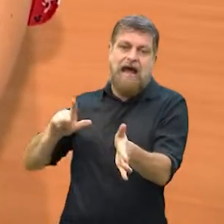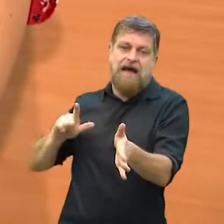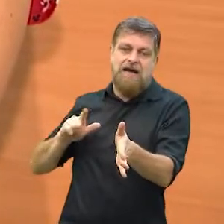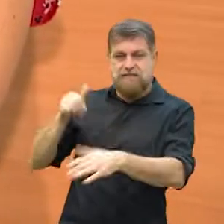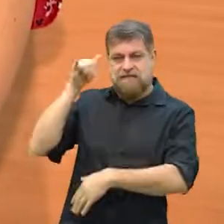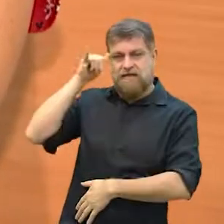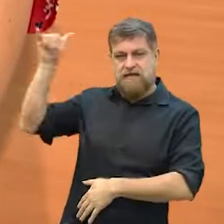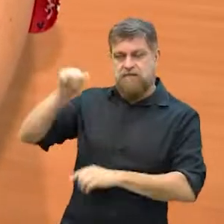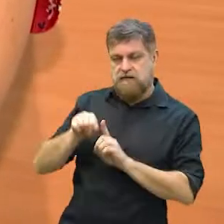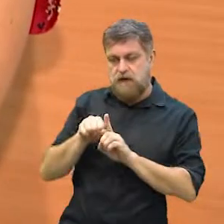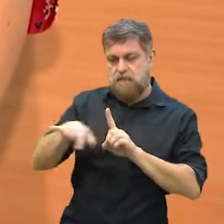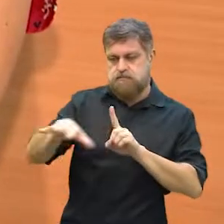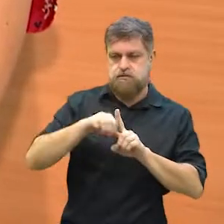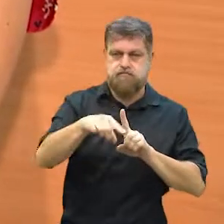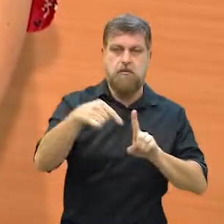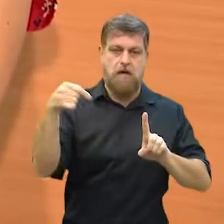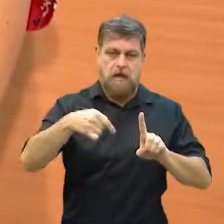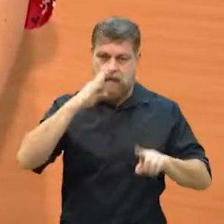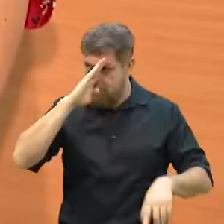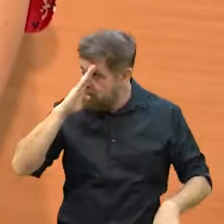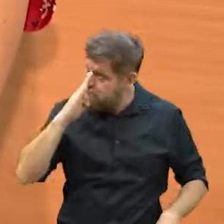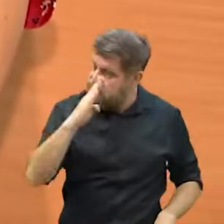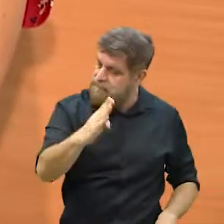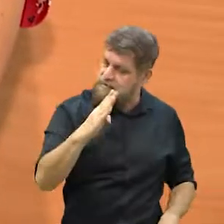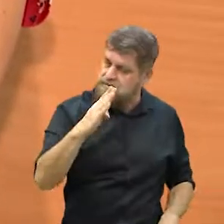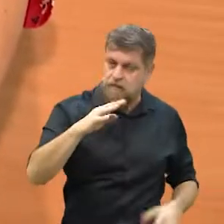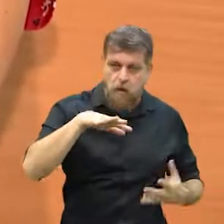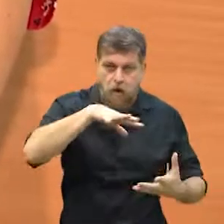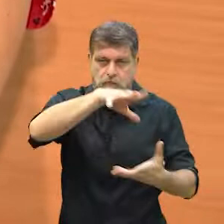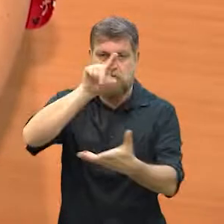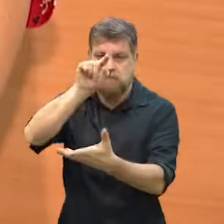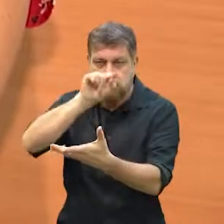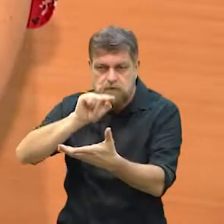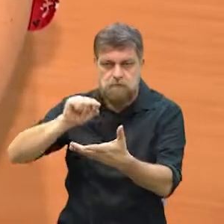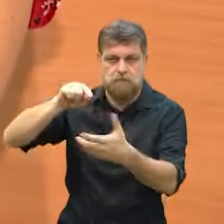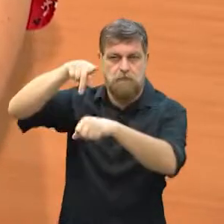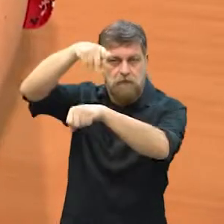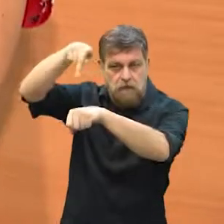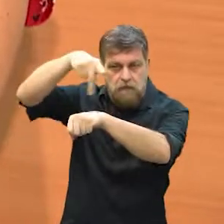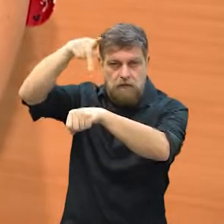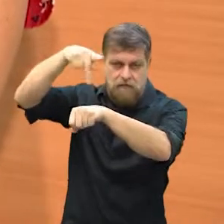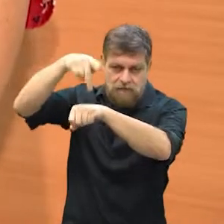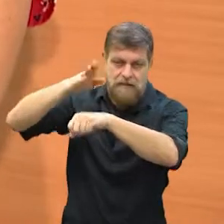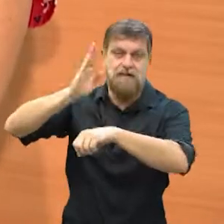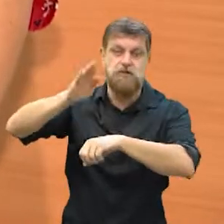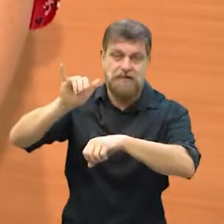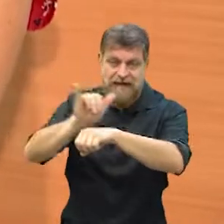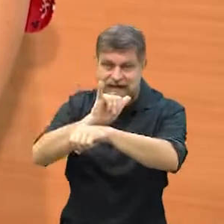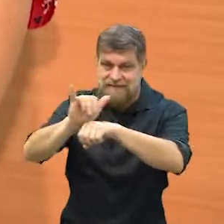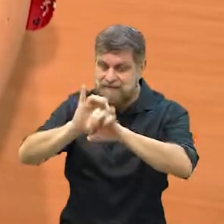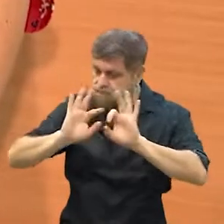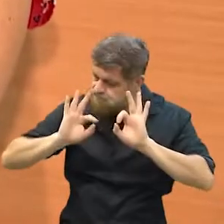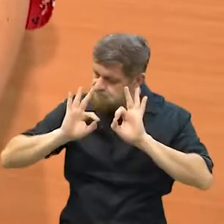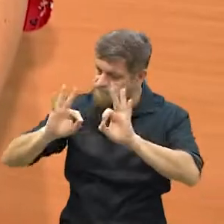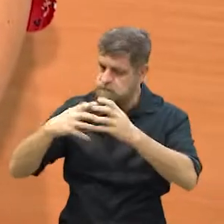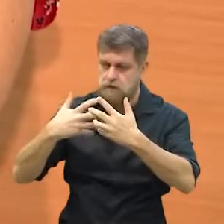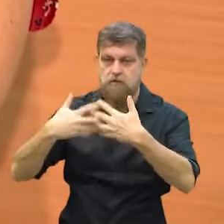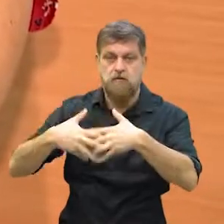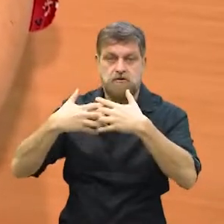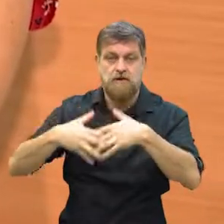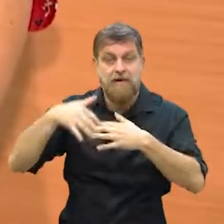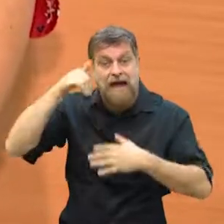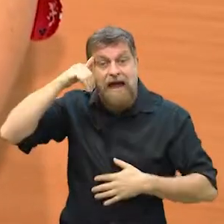de prevenir a disseminação do vírus, o que é mundialmente, em vários países do mundo, tem sido a estratégia